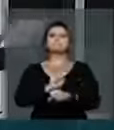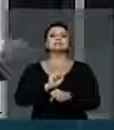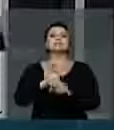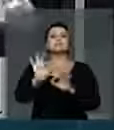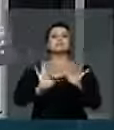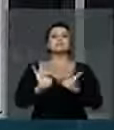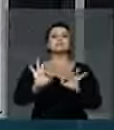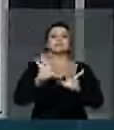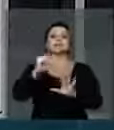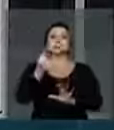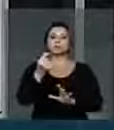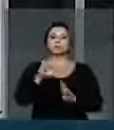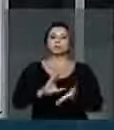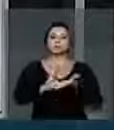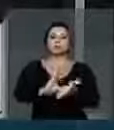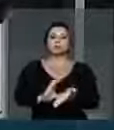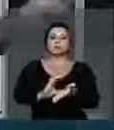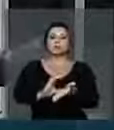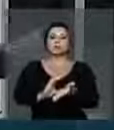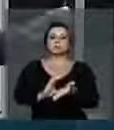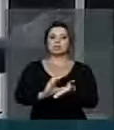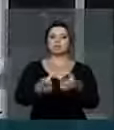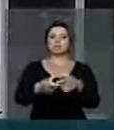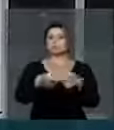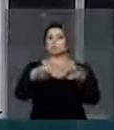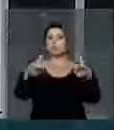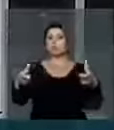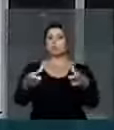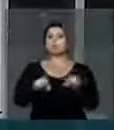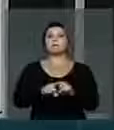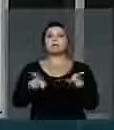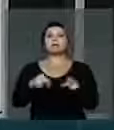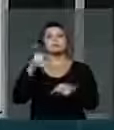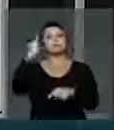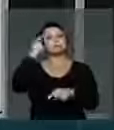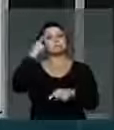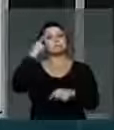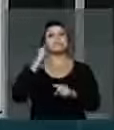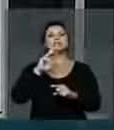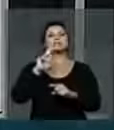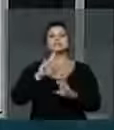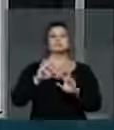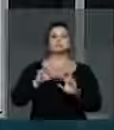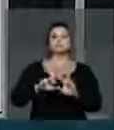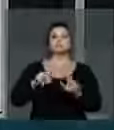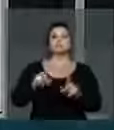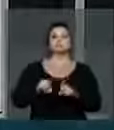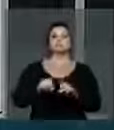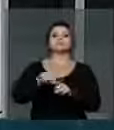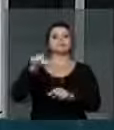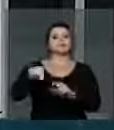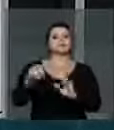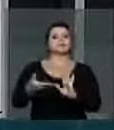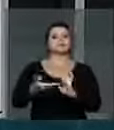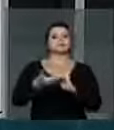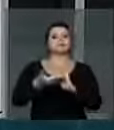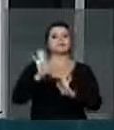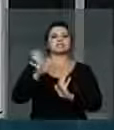implanta o orçamento impositivo abrangente. Mas eu acho que esse caminho apontado pelo presidente da Casa já